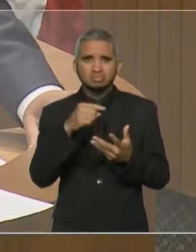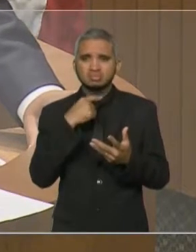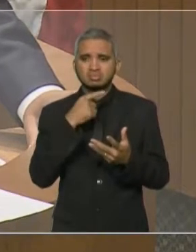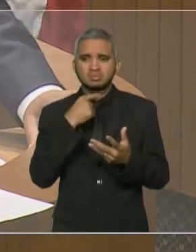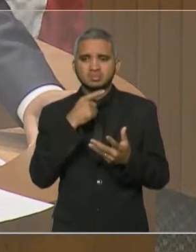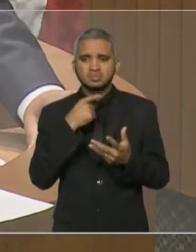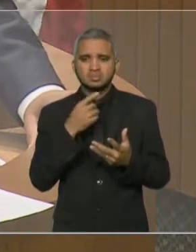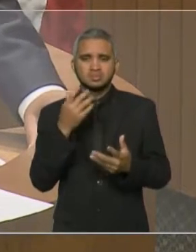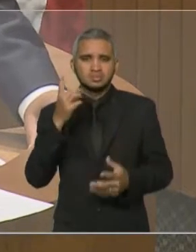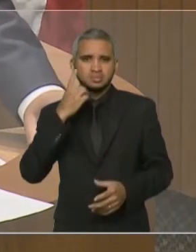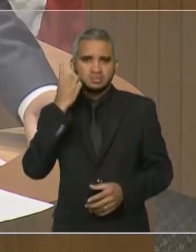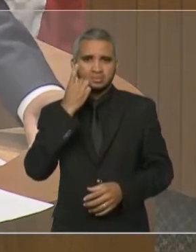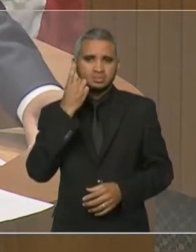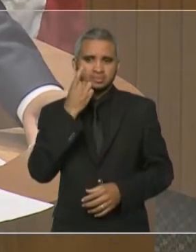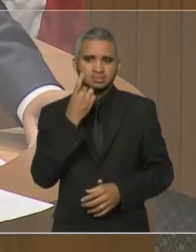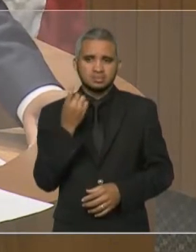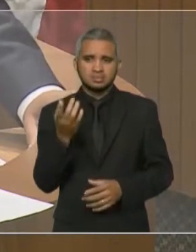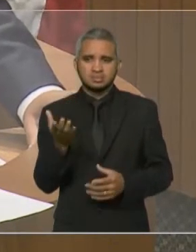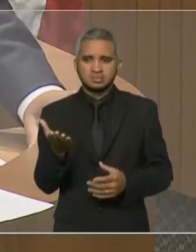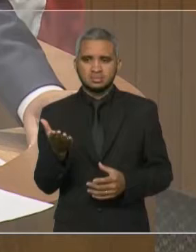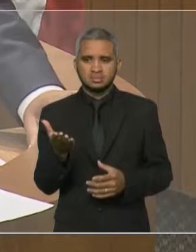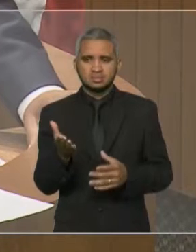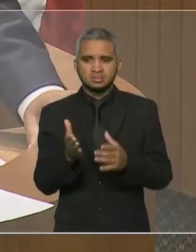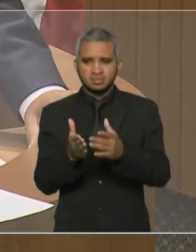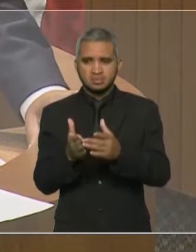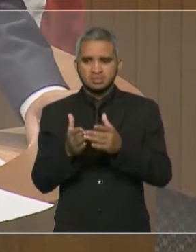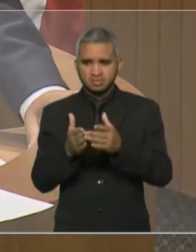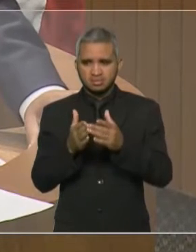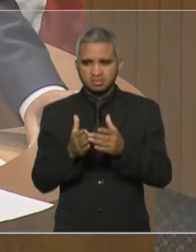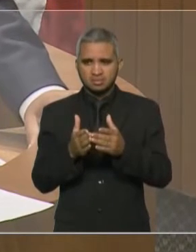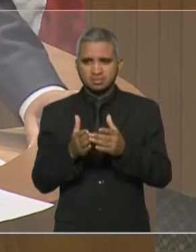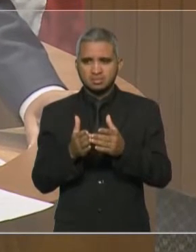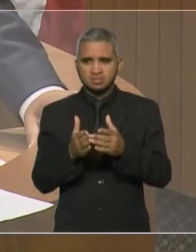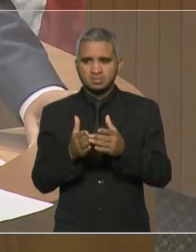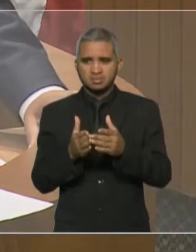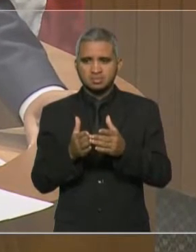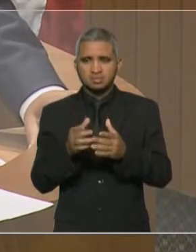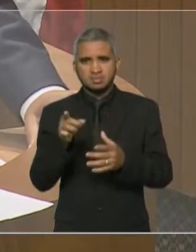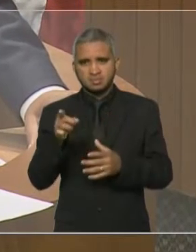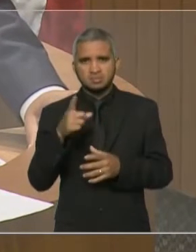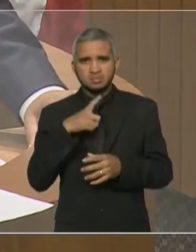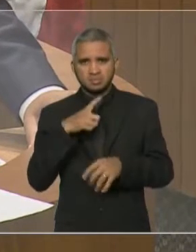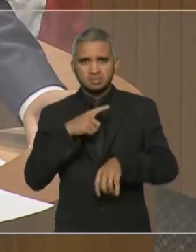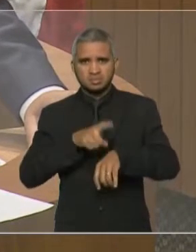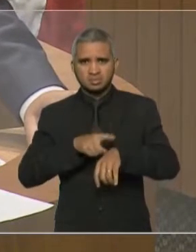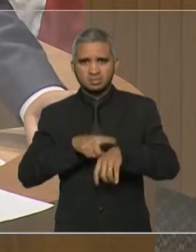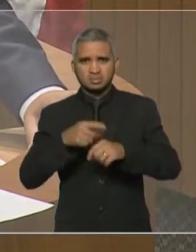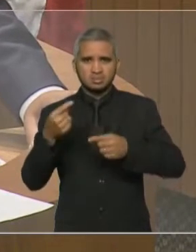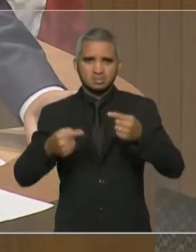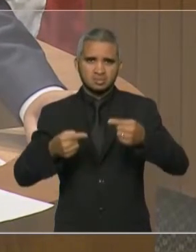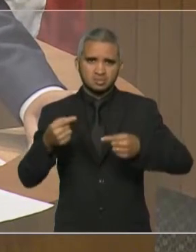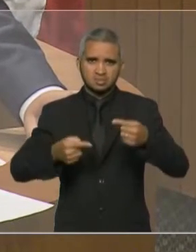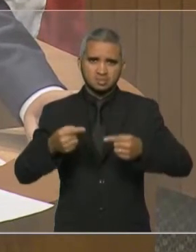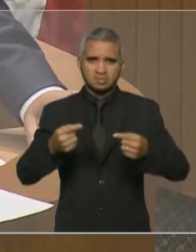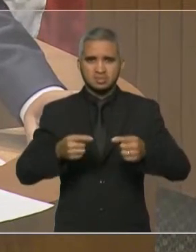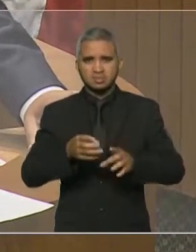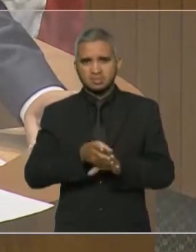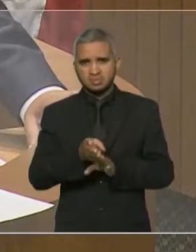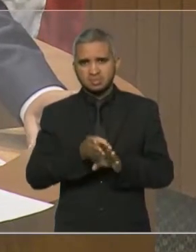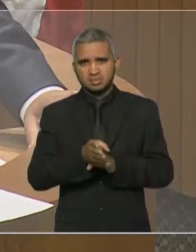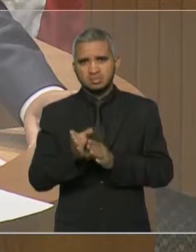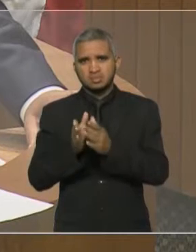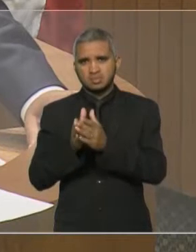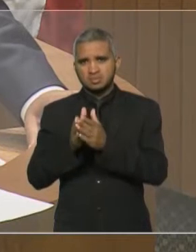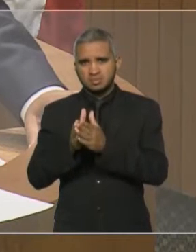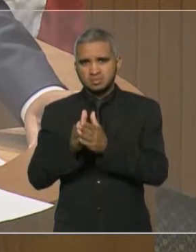tempo é curto, Vossa Excelência já falou tantos tempos, e como Vossa Excelência terá tempo para discutir ainda ou encaminhar, eu pediria